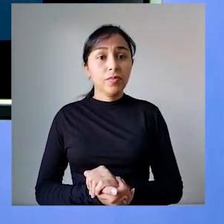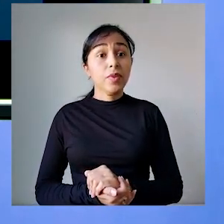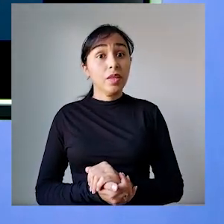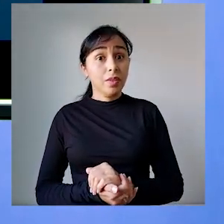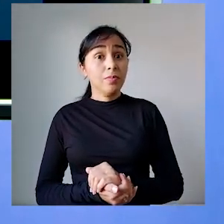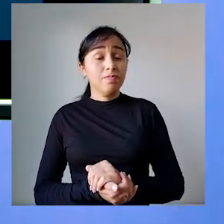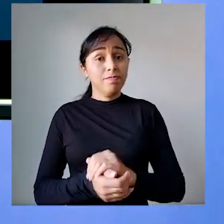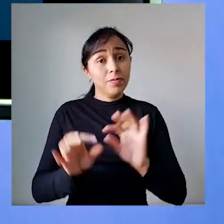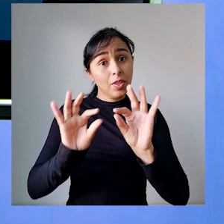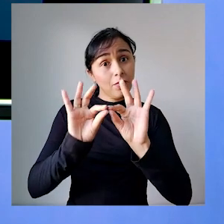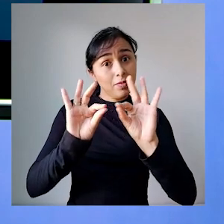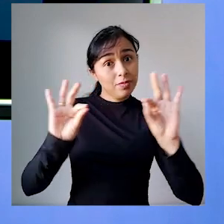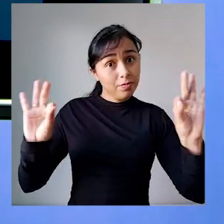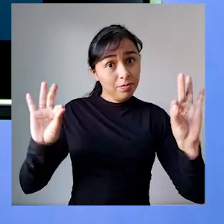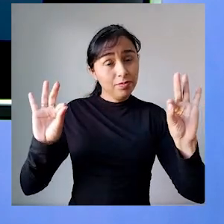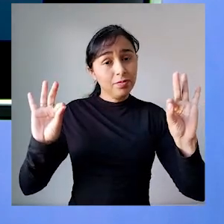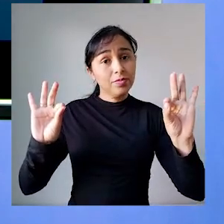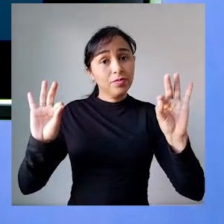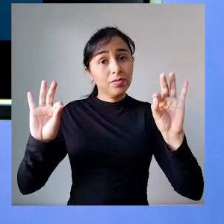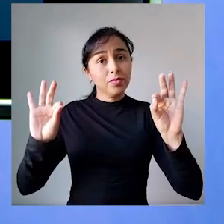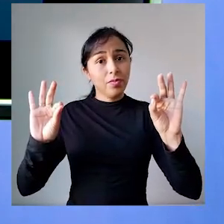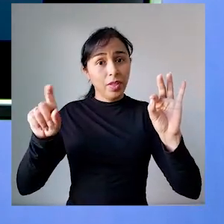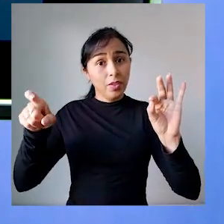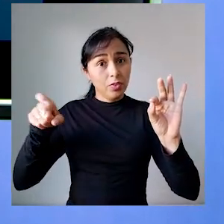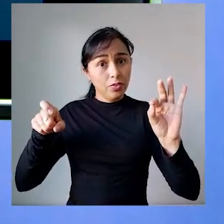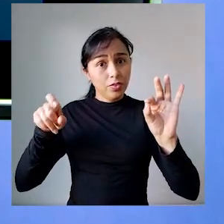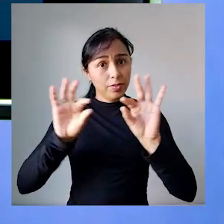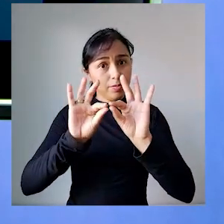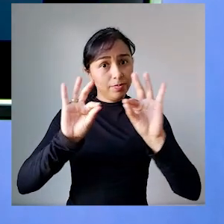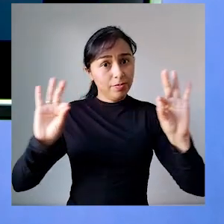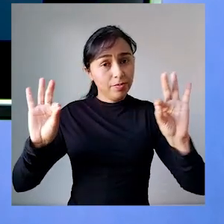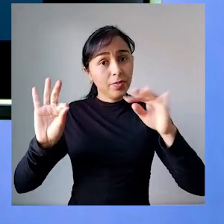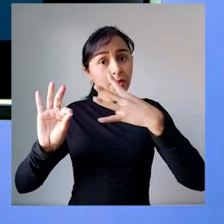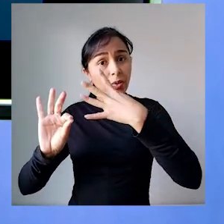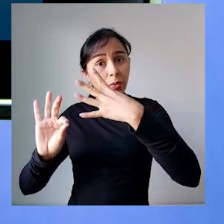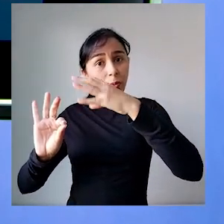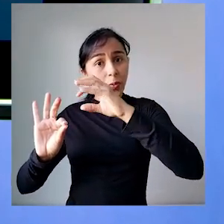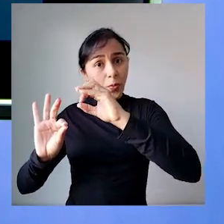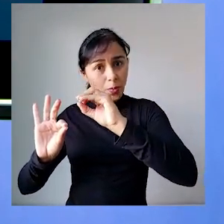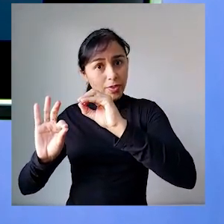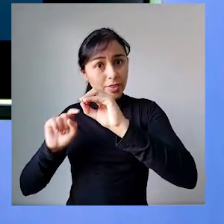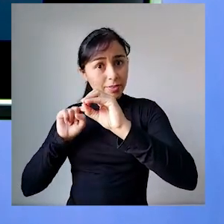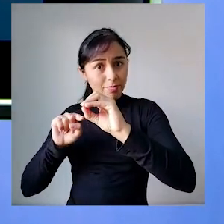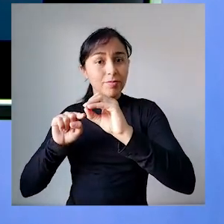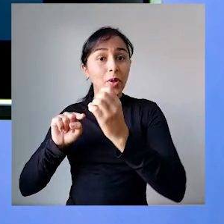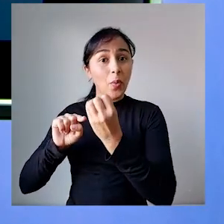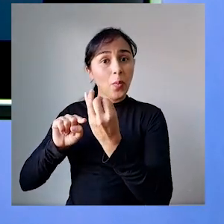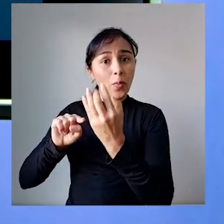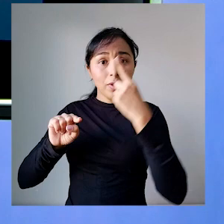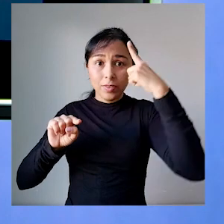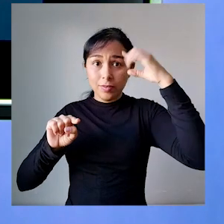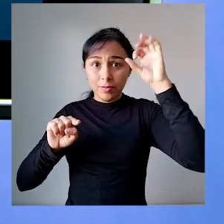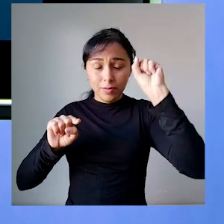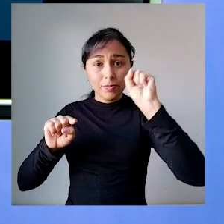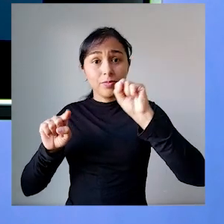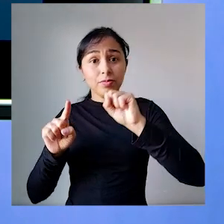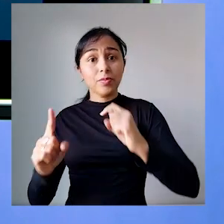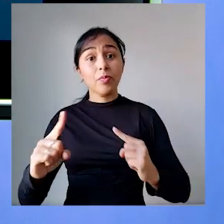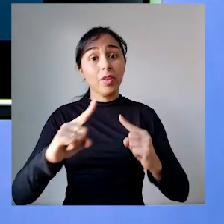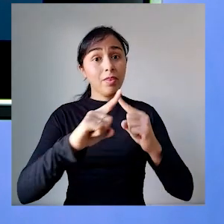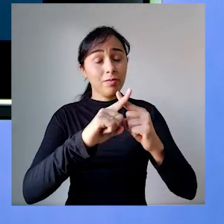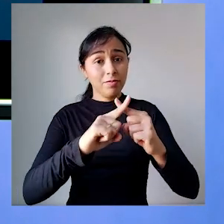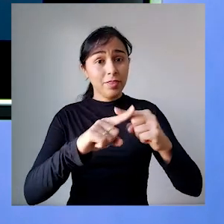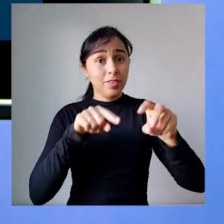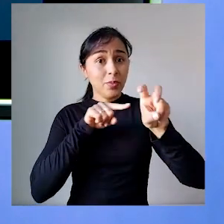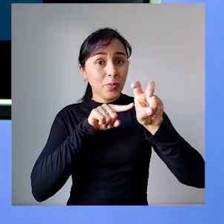40, ele vai ficar em cima, e aí tende a gente decidir se vai ser o 5 ou se vai ser o 10 que vai